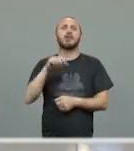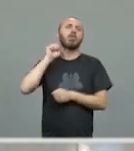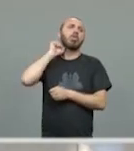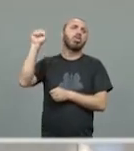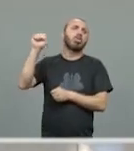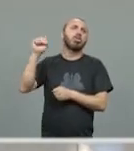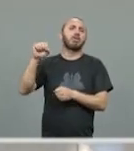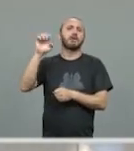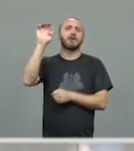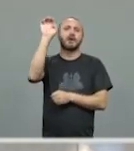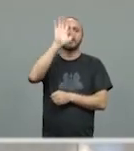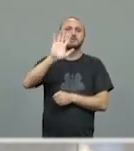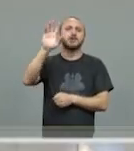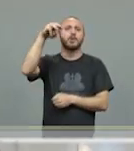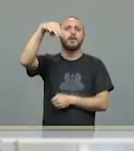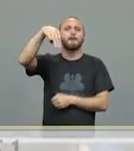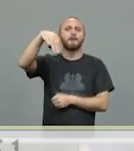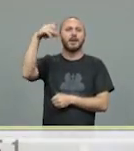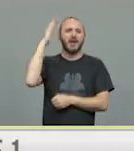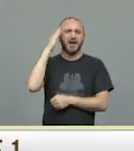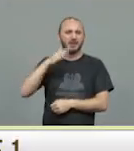pelo Estado muçulmano?